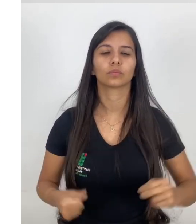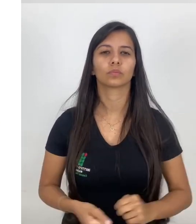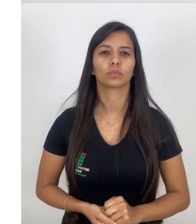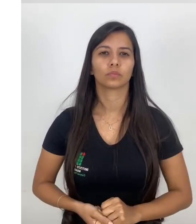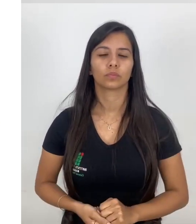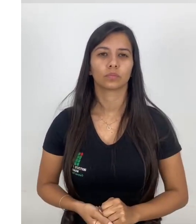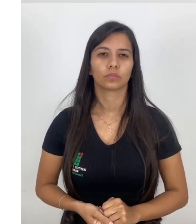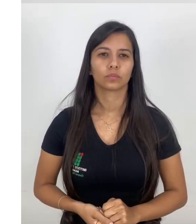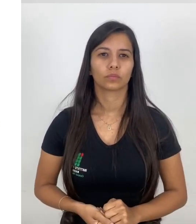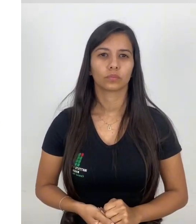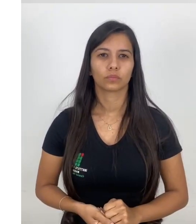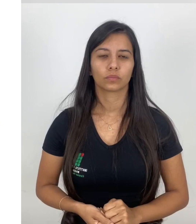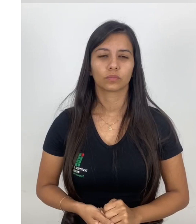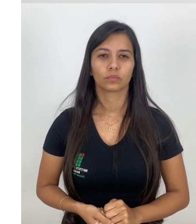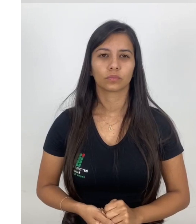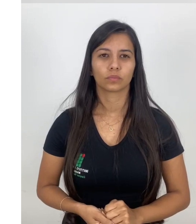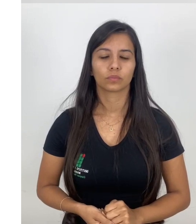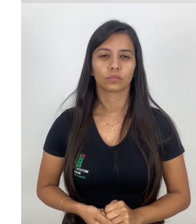né? Também.